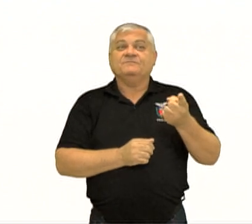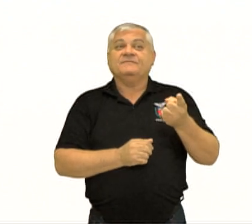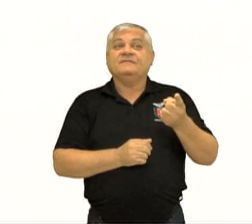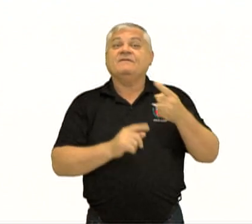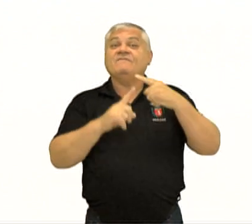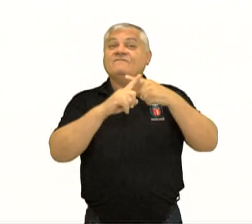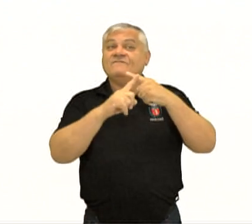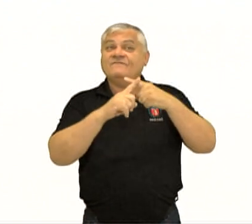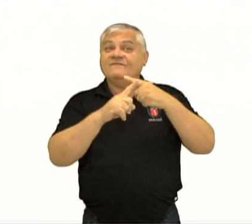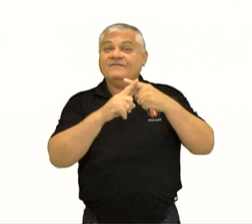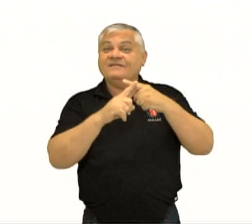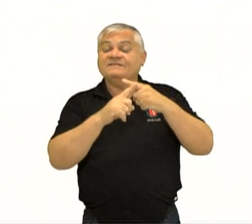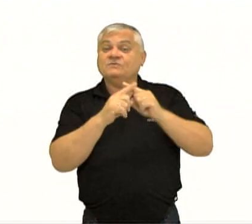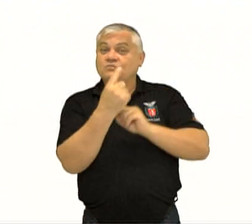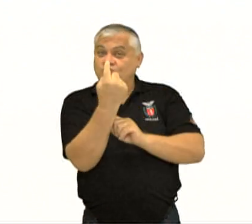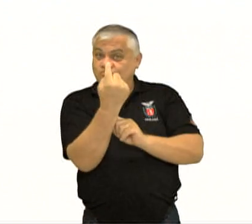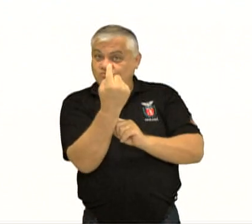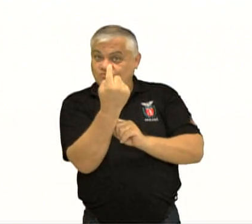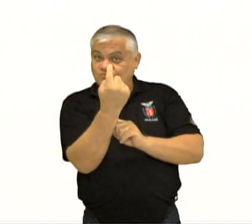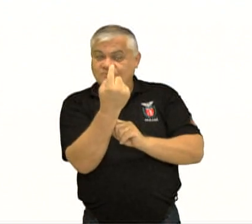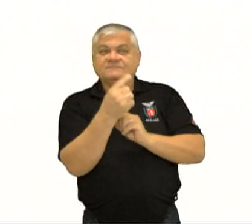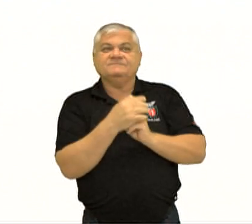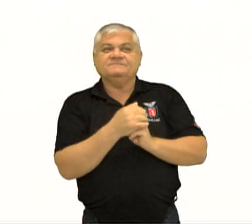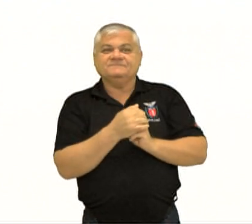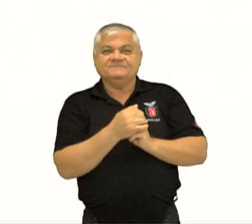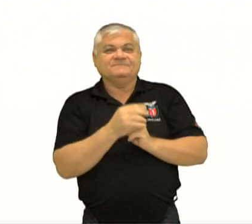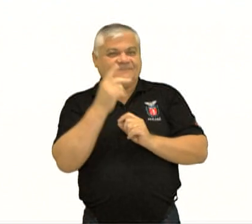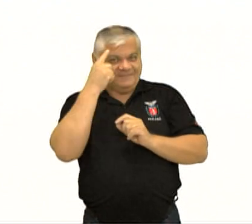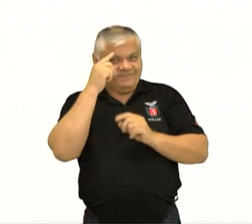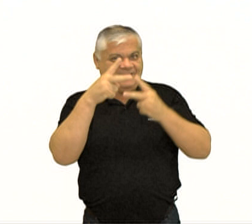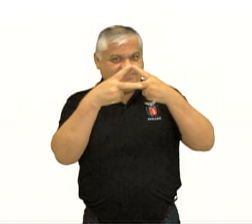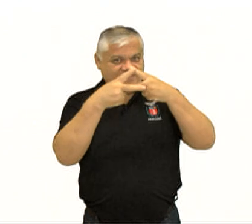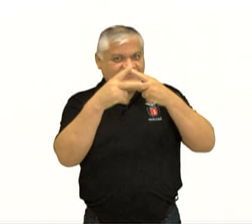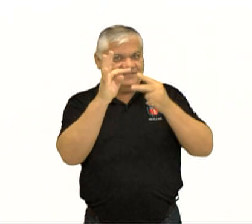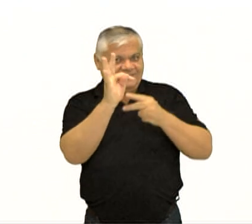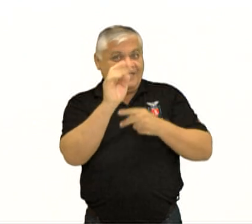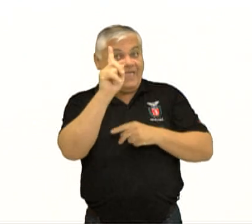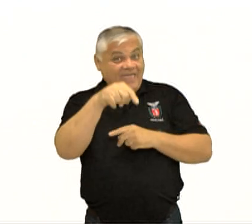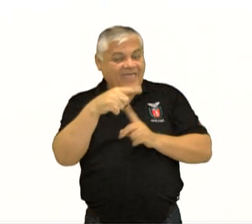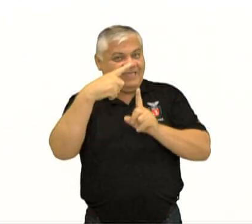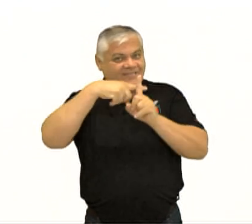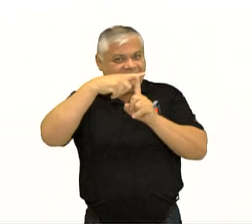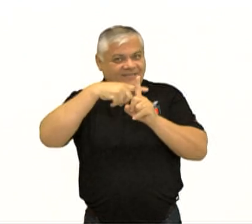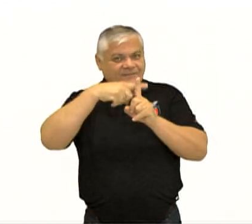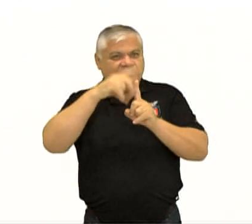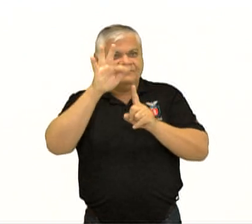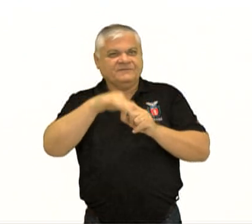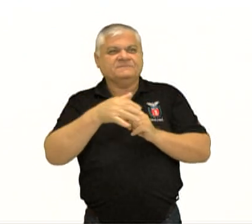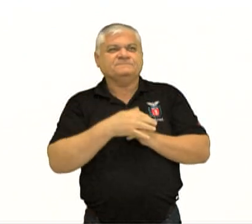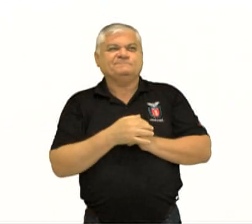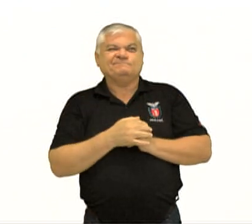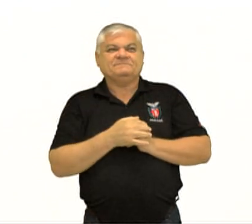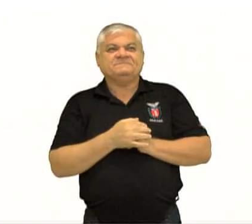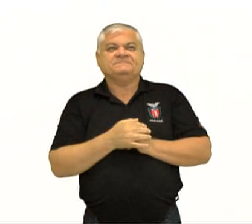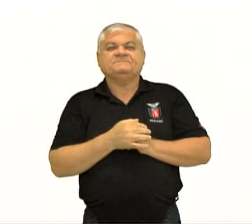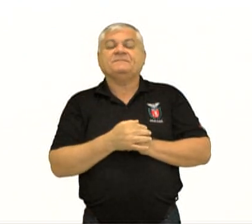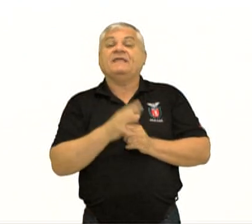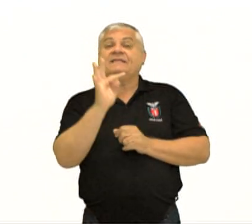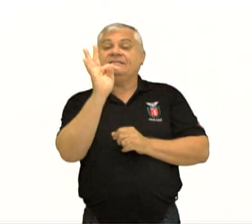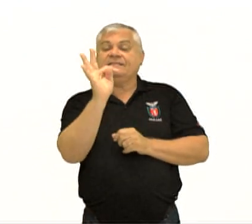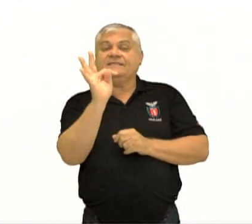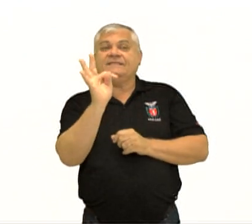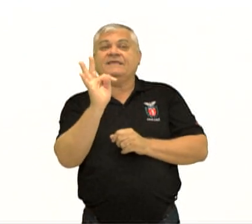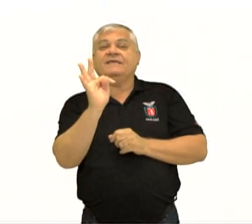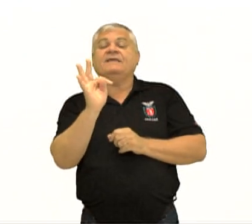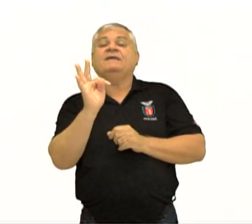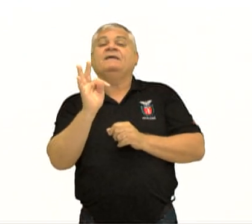vezes o Czinho, que vale 1. Lembre-se, delta T é a temperatura final menos a inicial. A temperatura final T